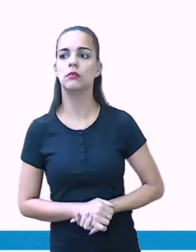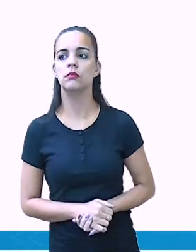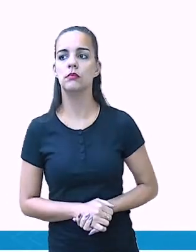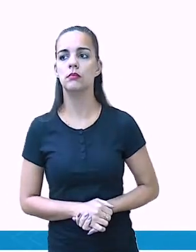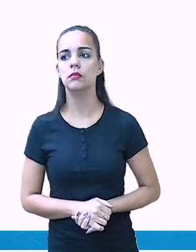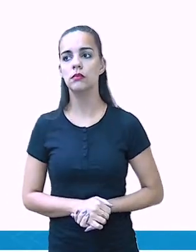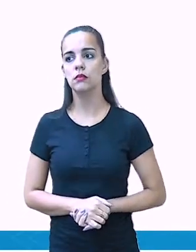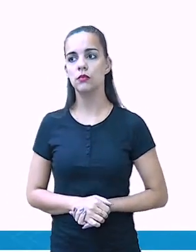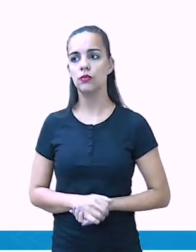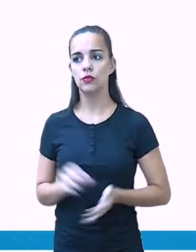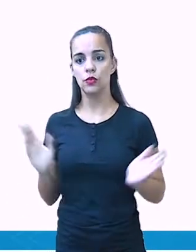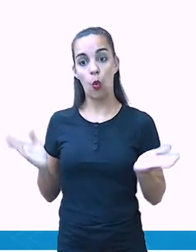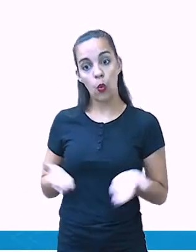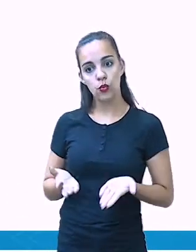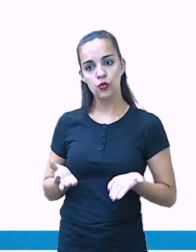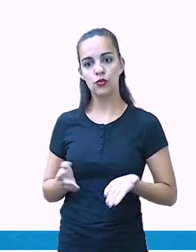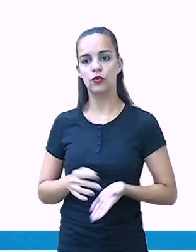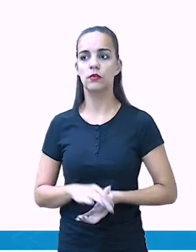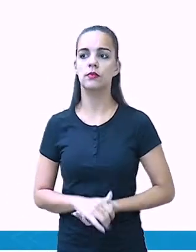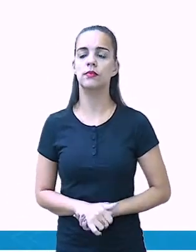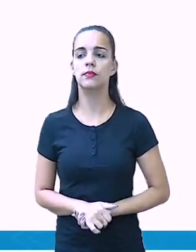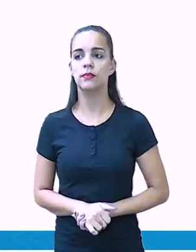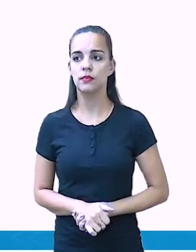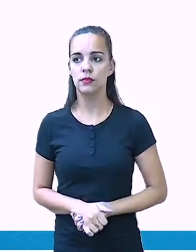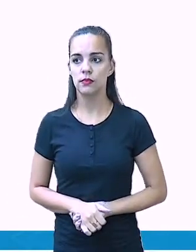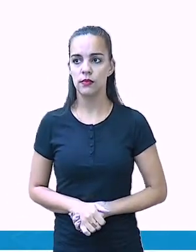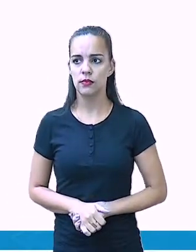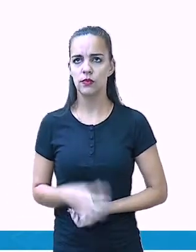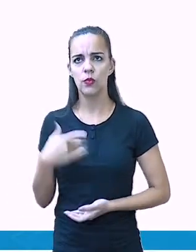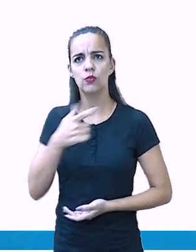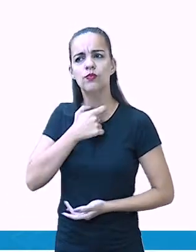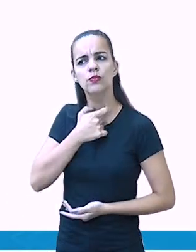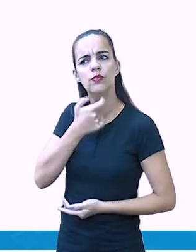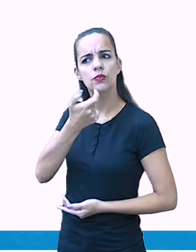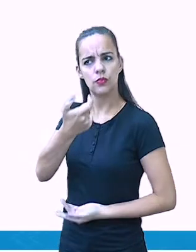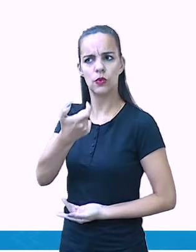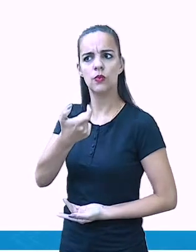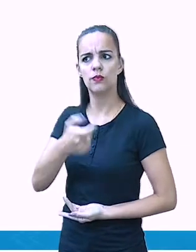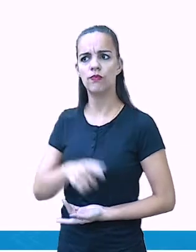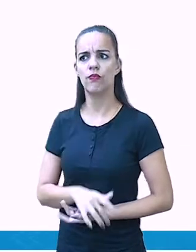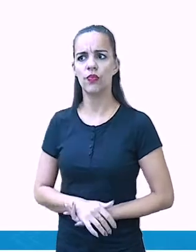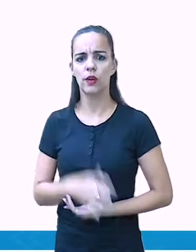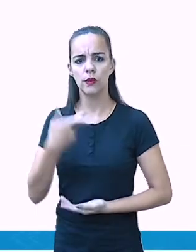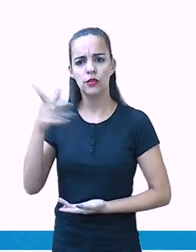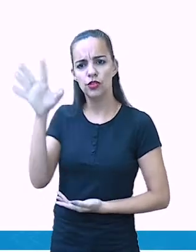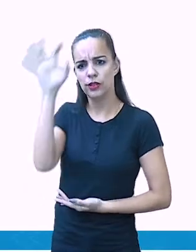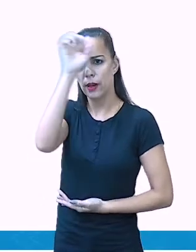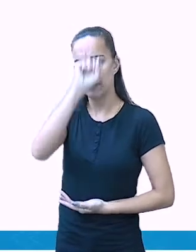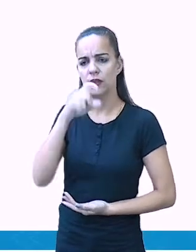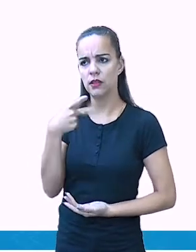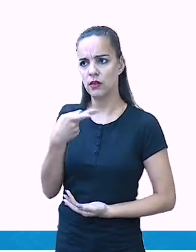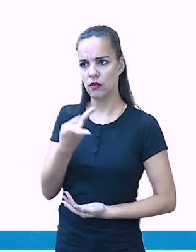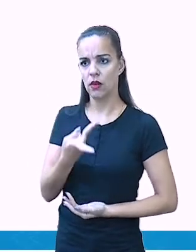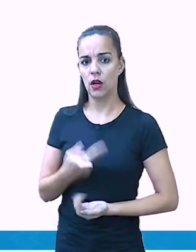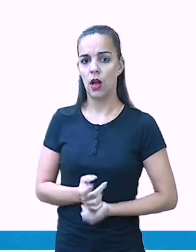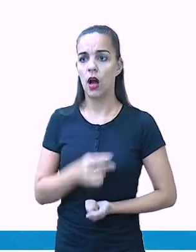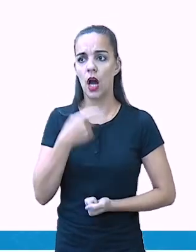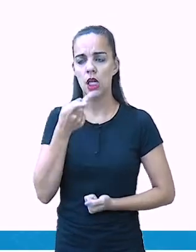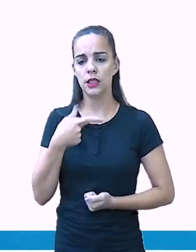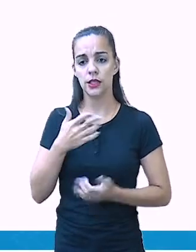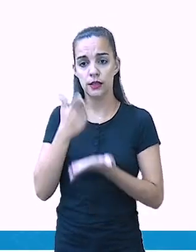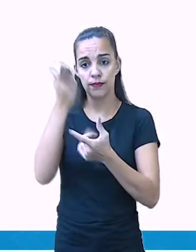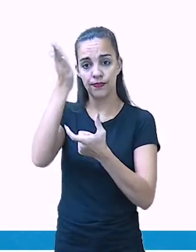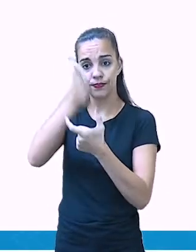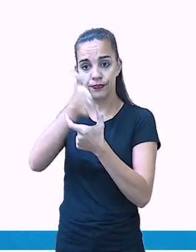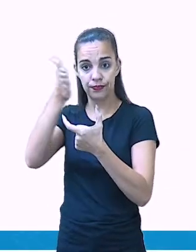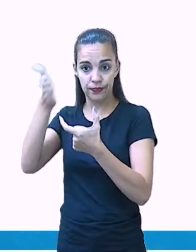O-G, hoje. Esses sons, quando a gente está aprendendo a falar e separar as sílabas, a